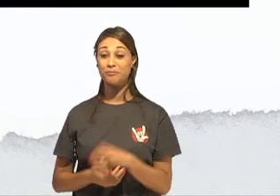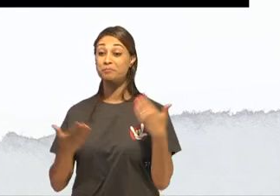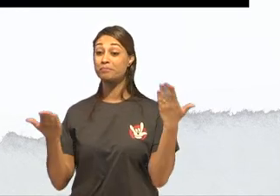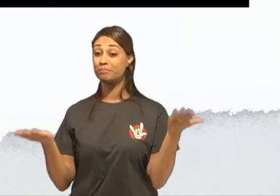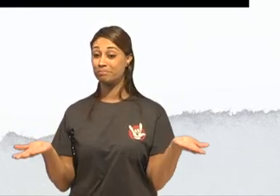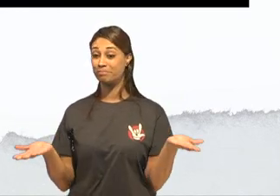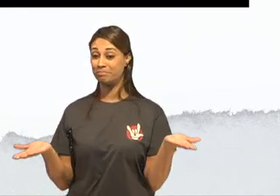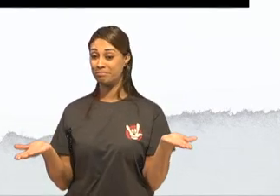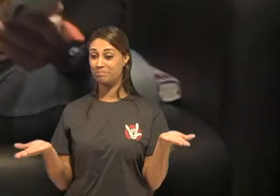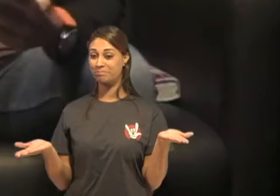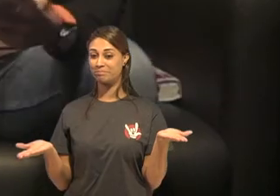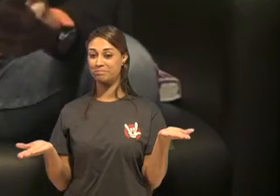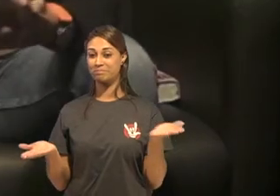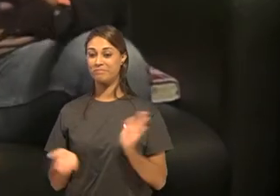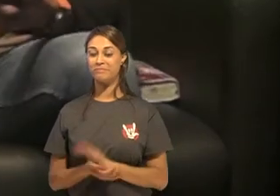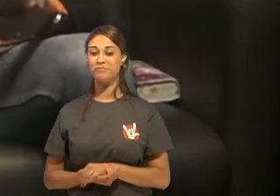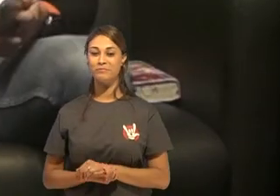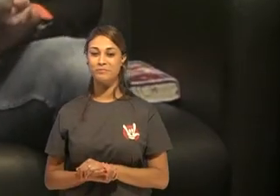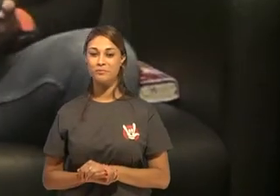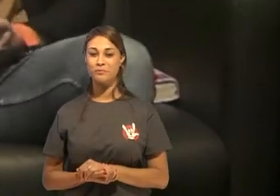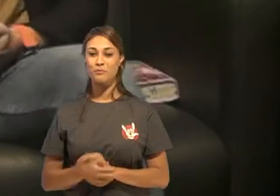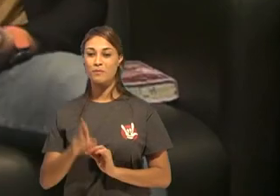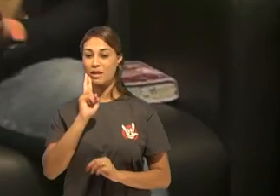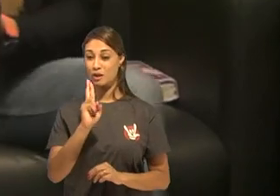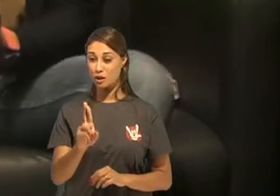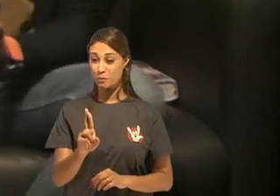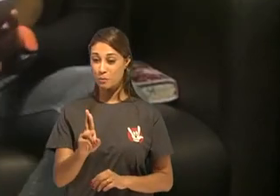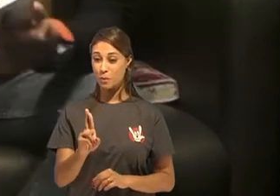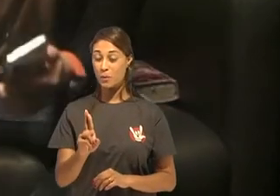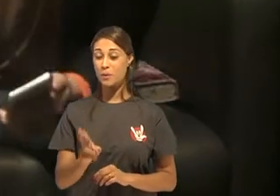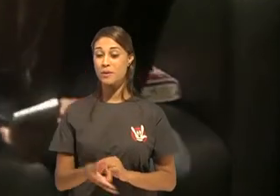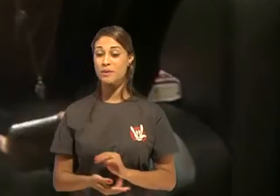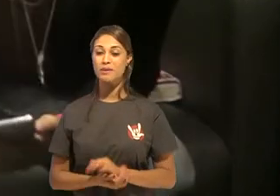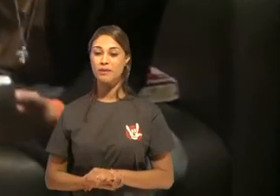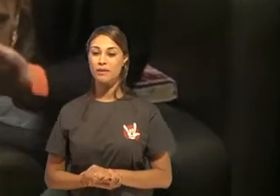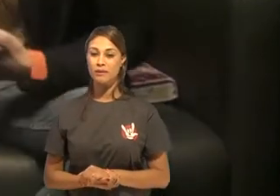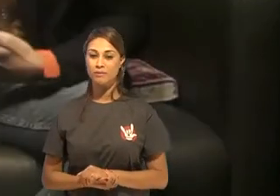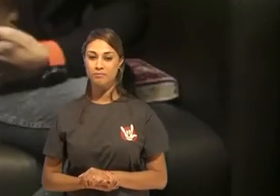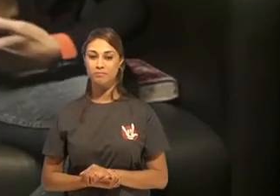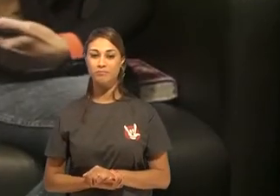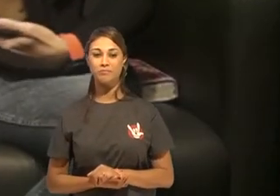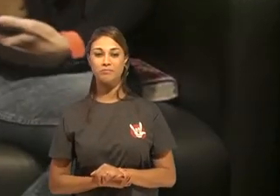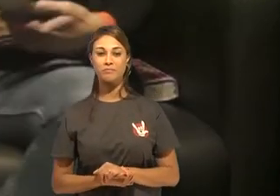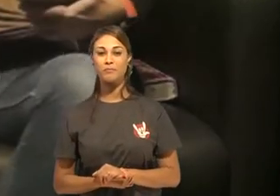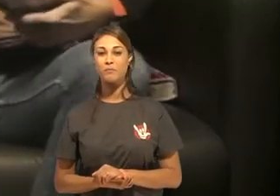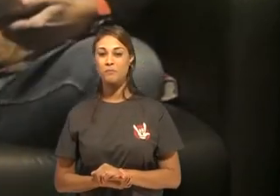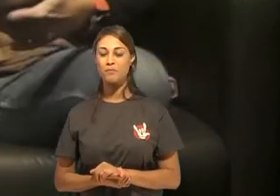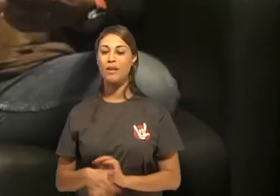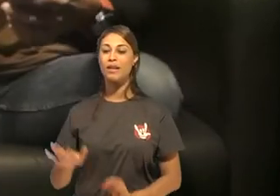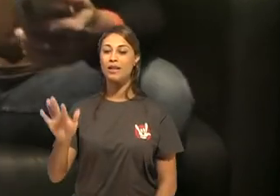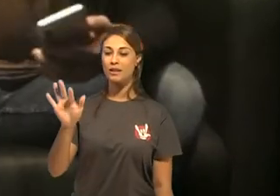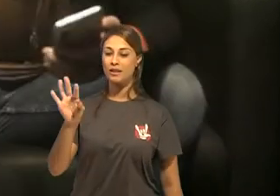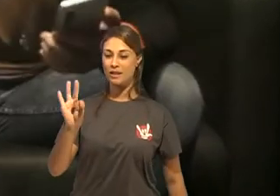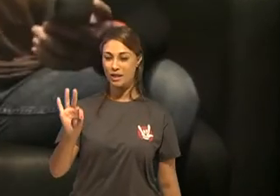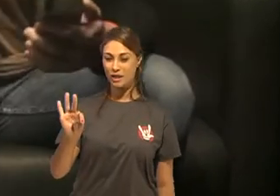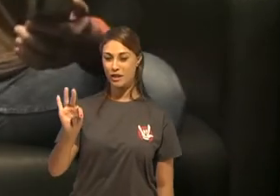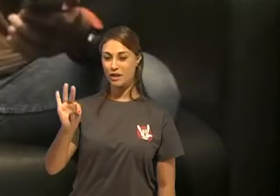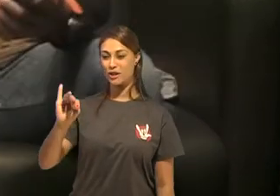Foi. O primeiro livro da Bíblia a ser escrito foi? Tiago. Foi